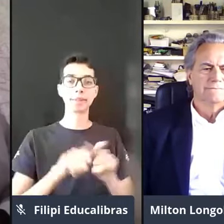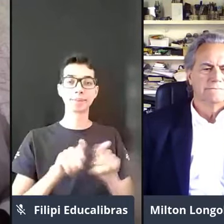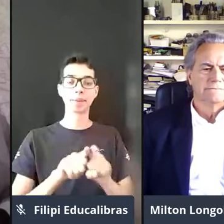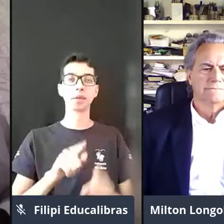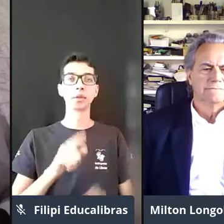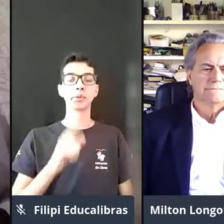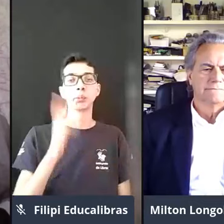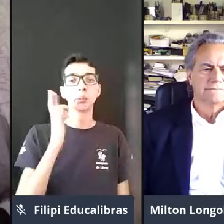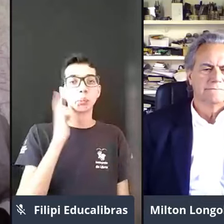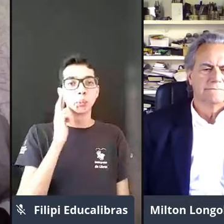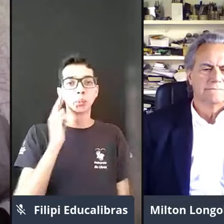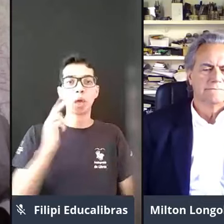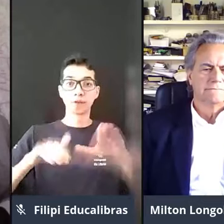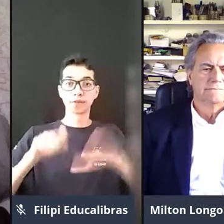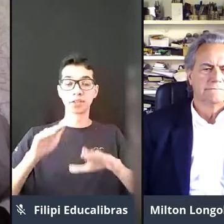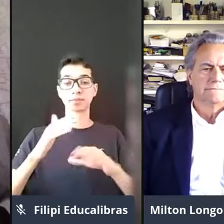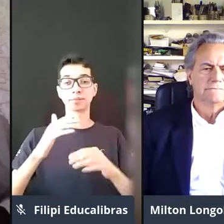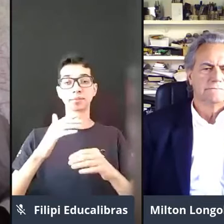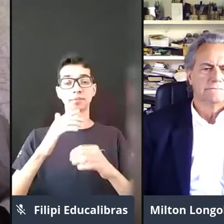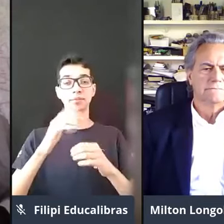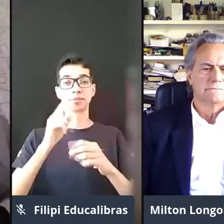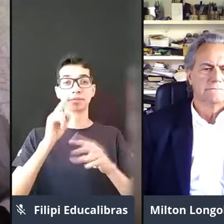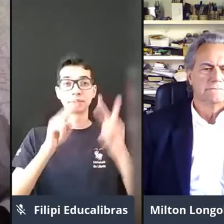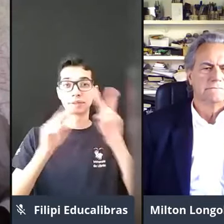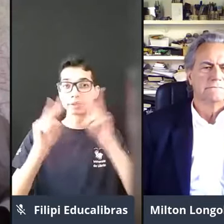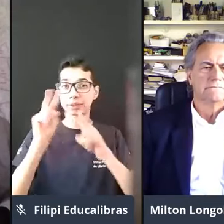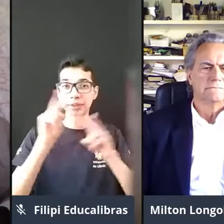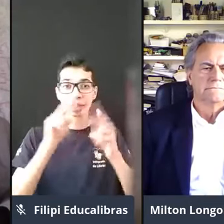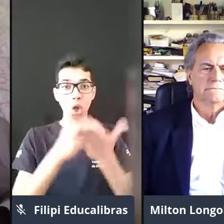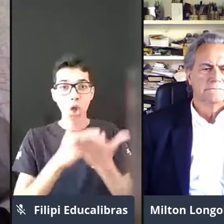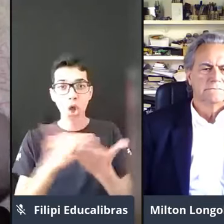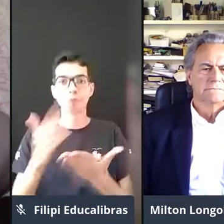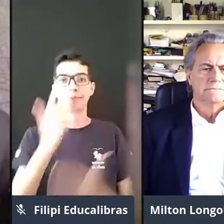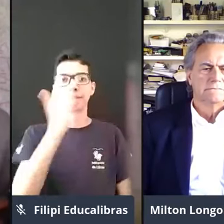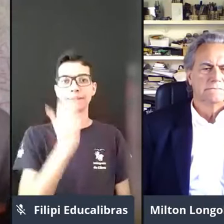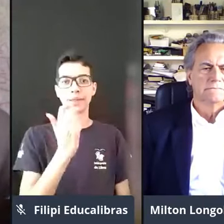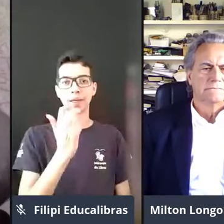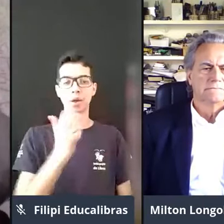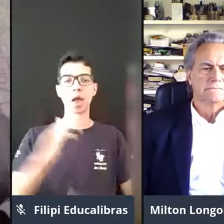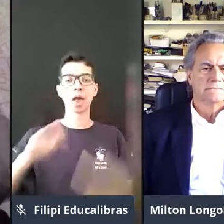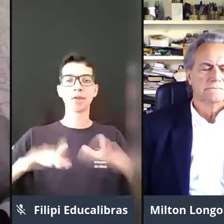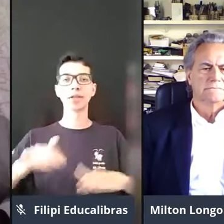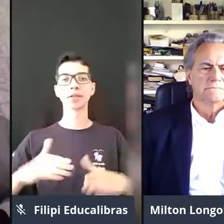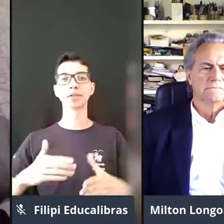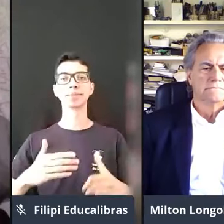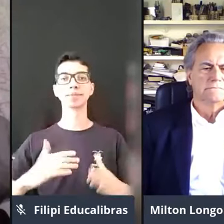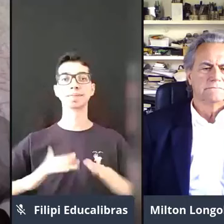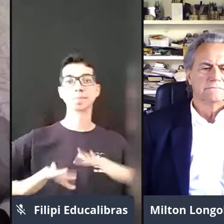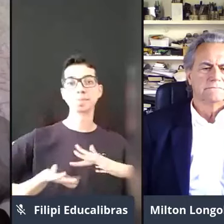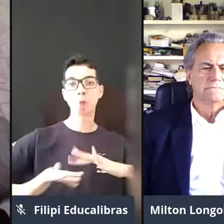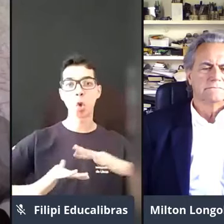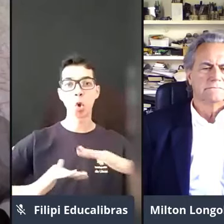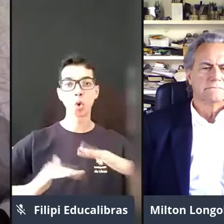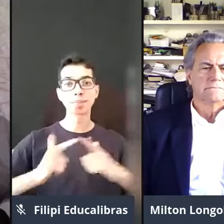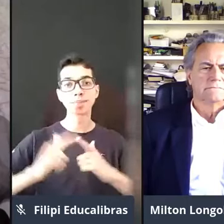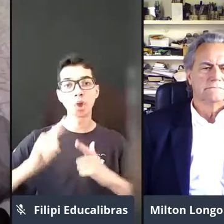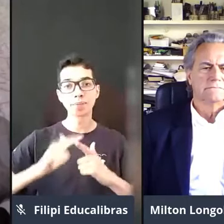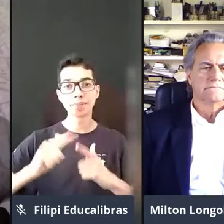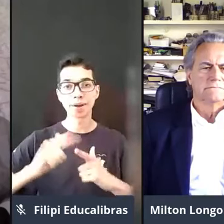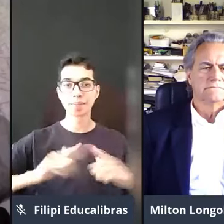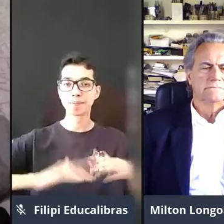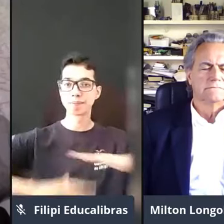visual, às vezes uma limitação motora, né? E, né, em muitos casos, infelizmente,